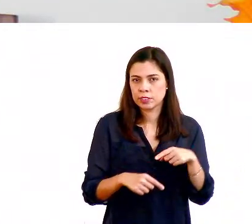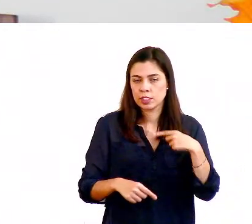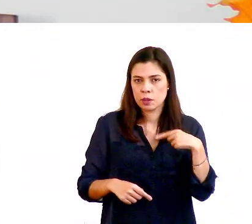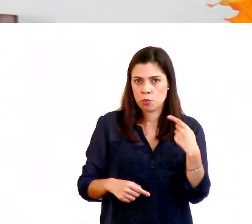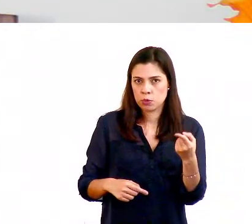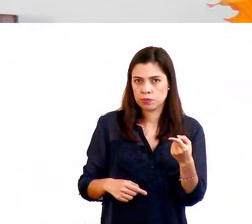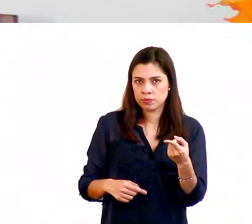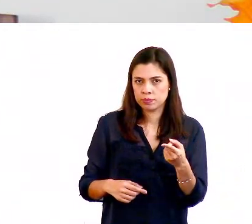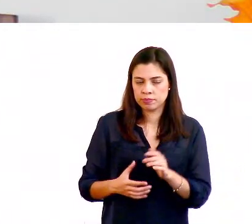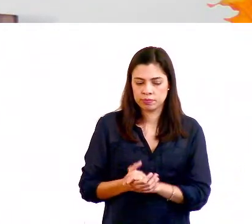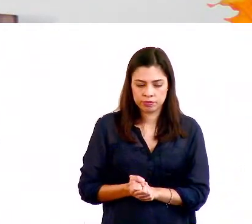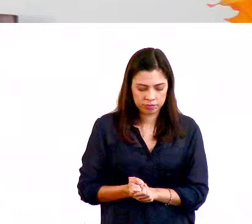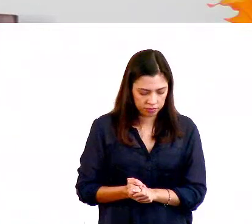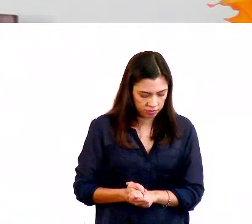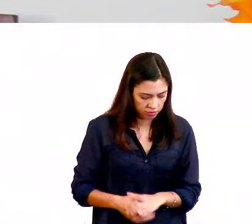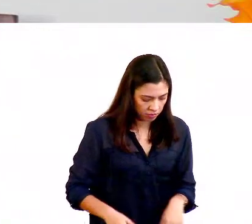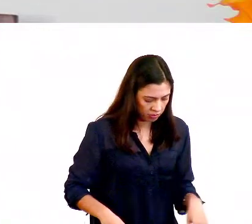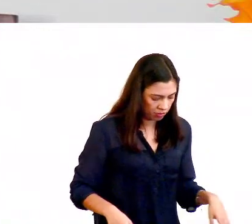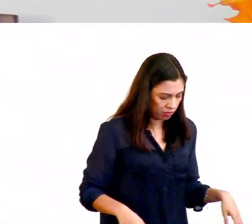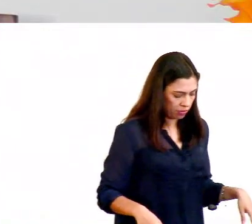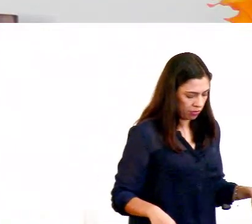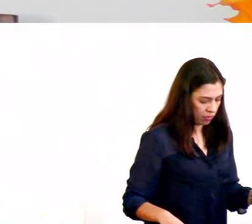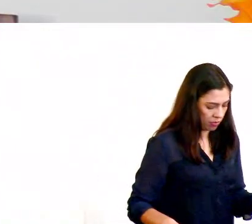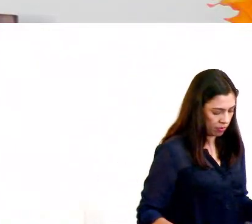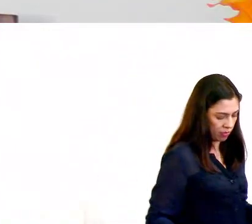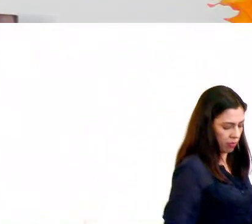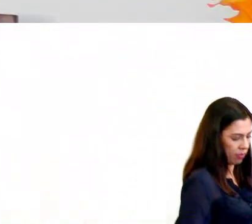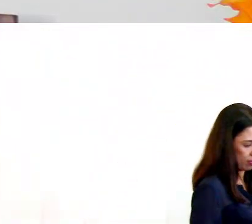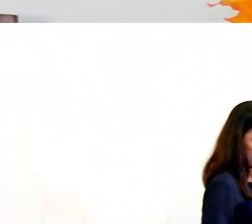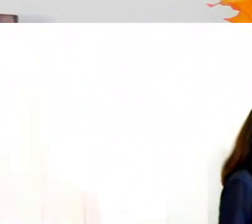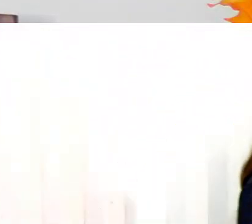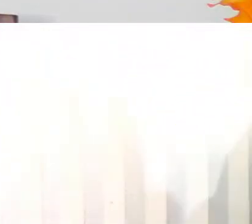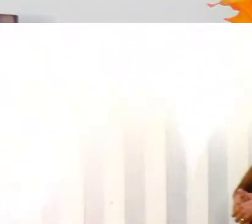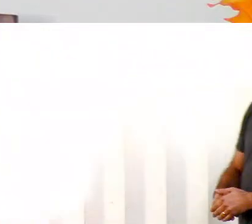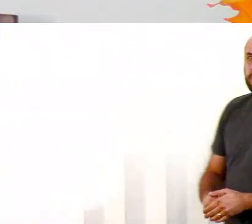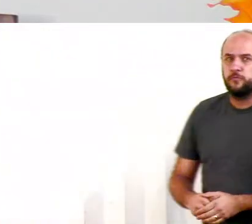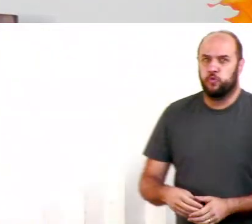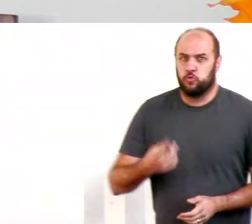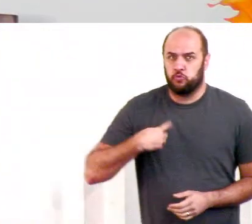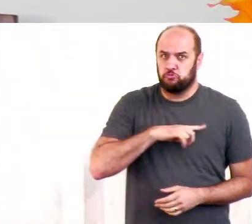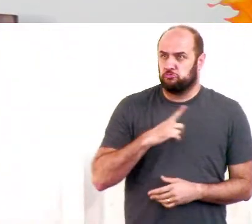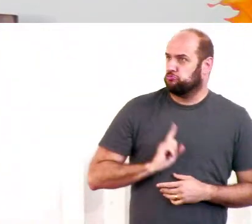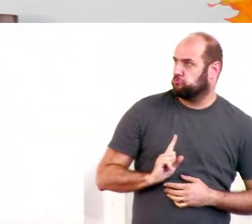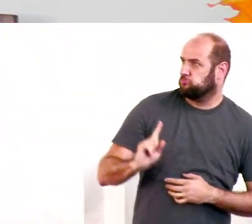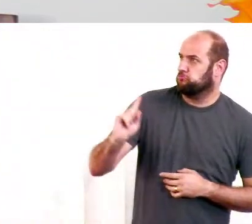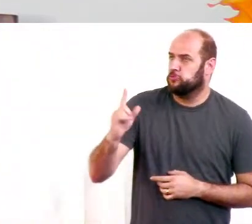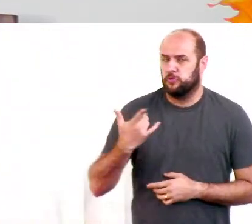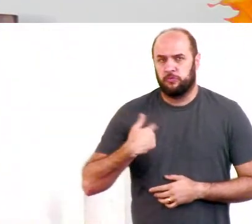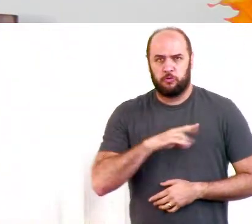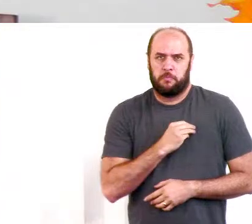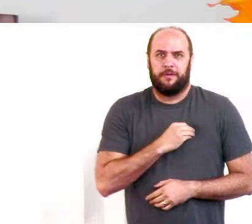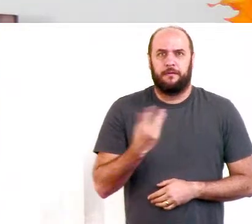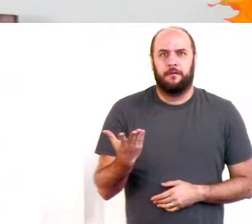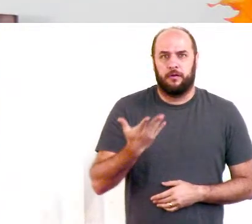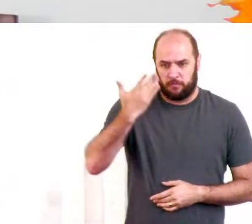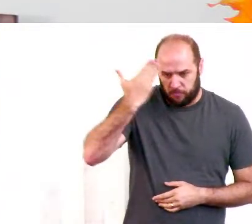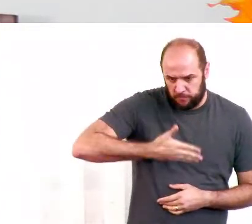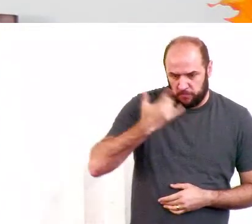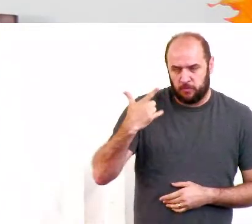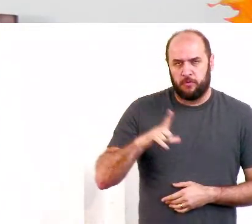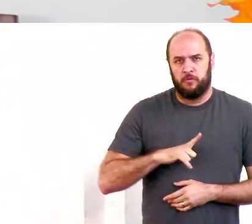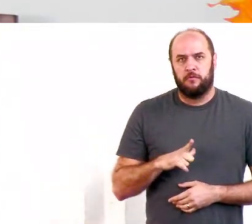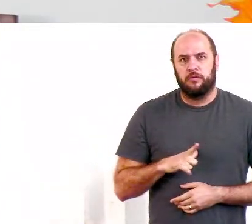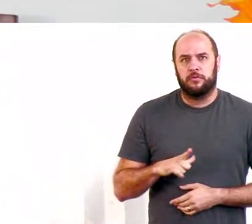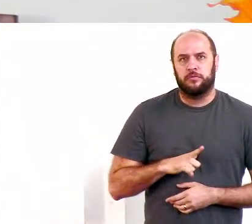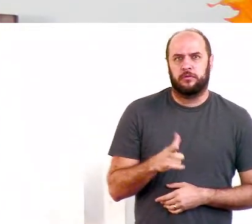Santos. Nós que não podíamos nos aproximar desse lugar, porque somos pecadores. Agora temos intrepidez, do capítulo 10,